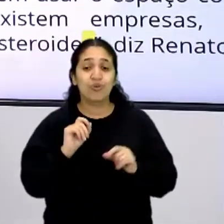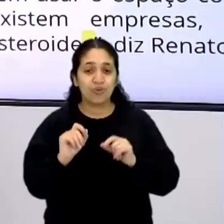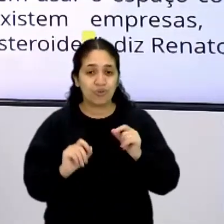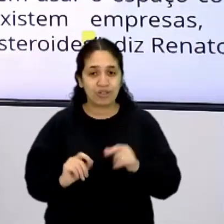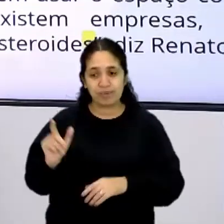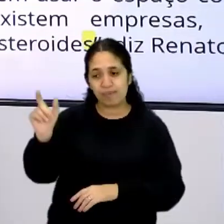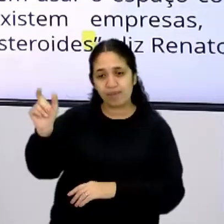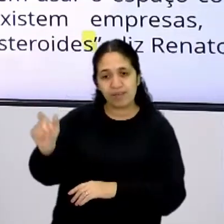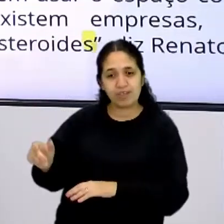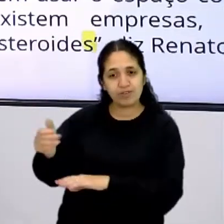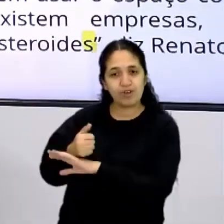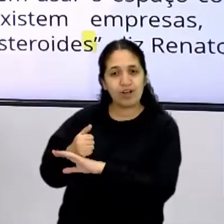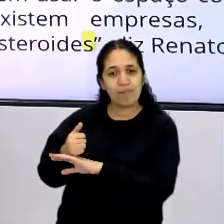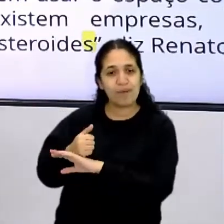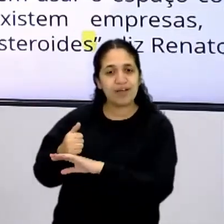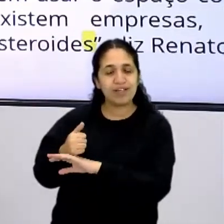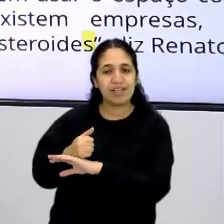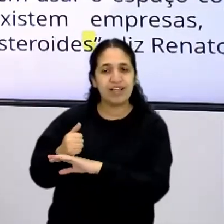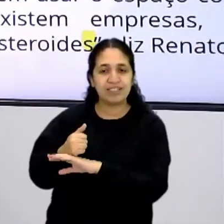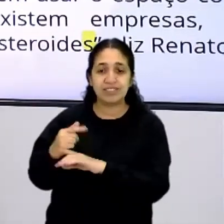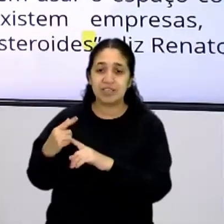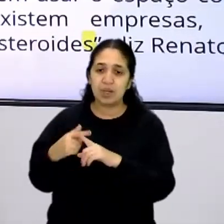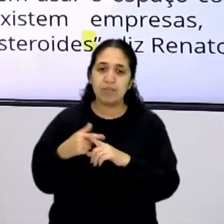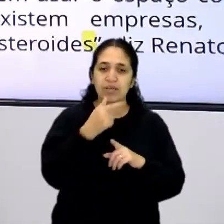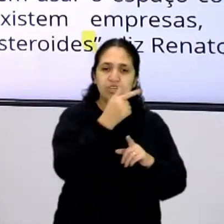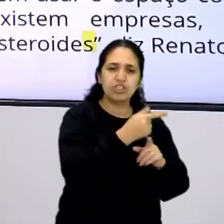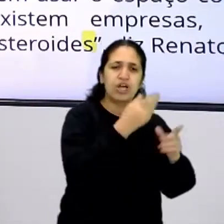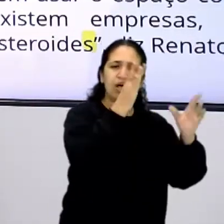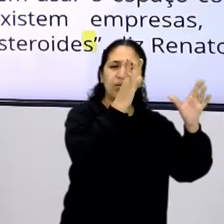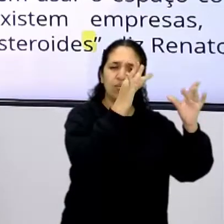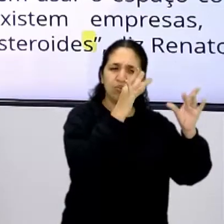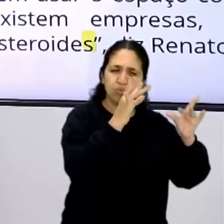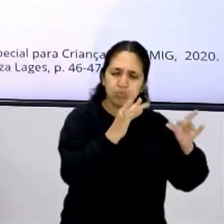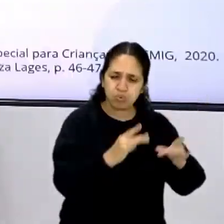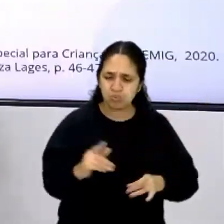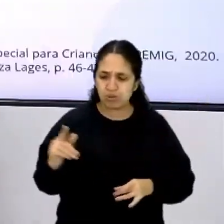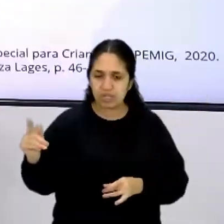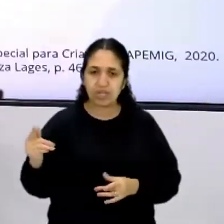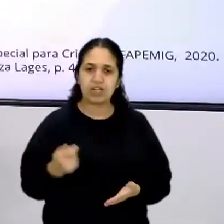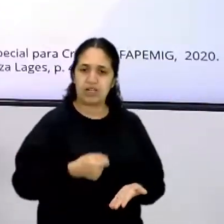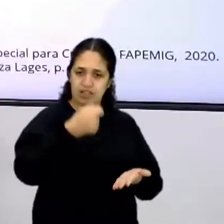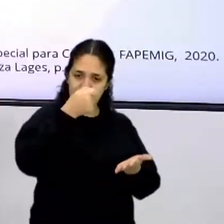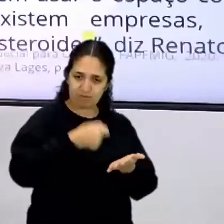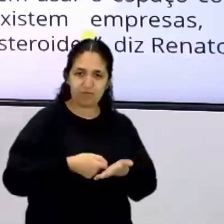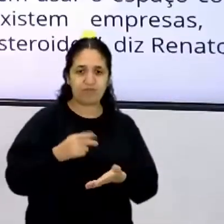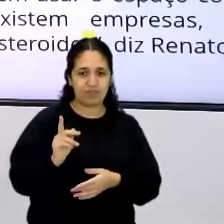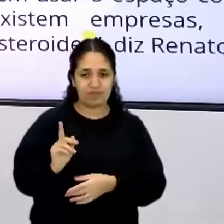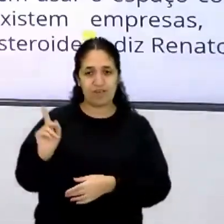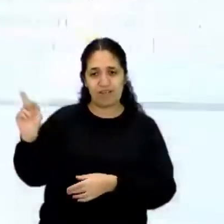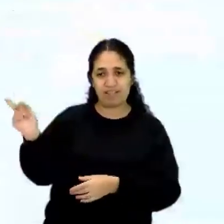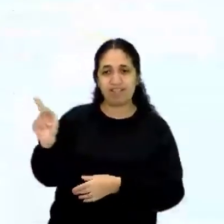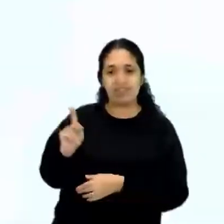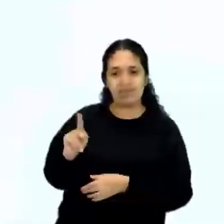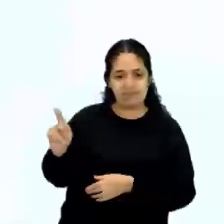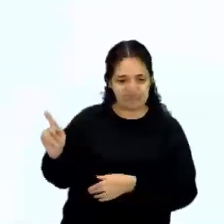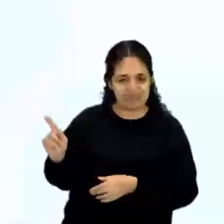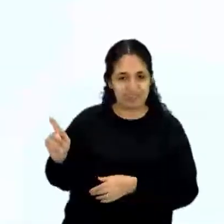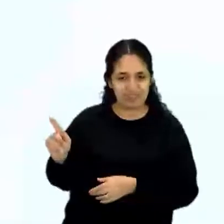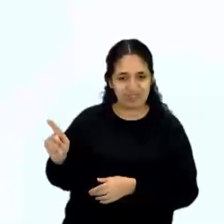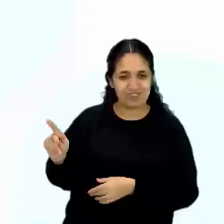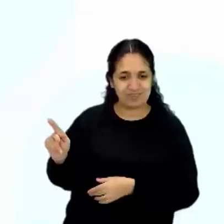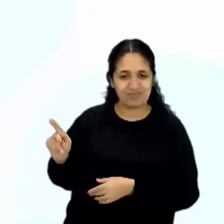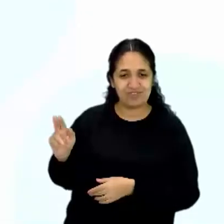de um especialista para reforçar tudo o que já foi dito anteriormente, que no caso é o professor, deixa eu ver o nome